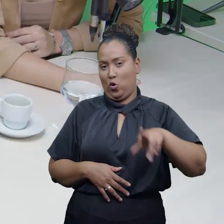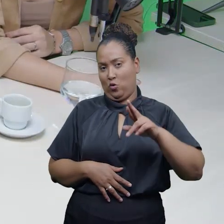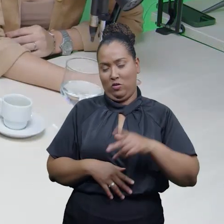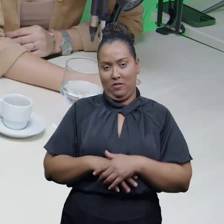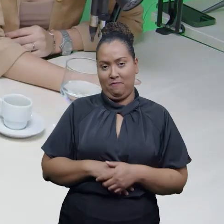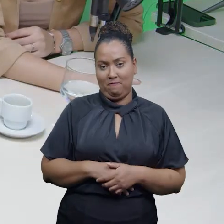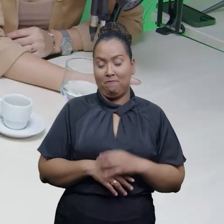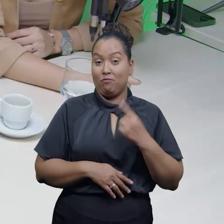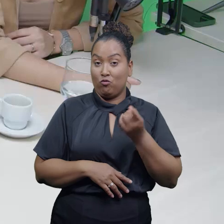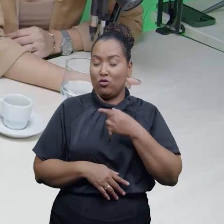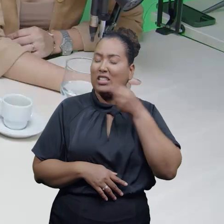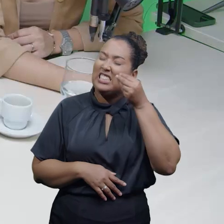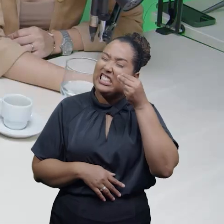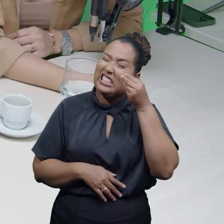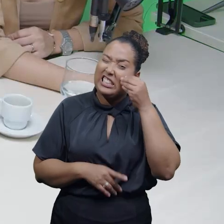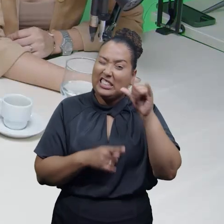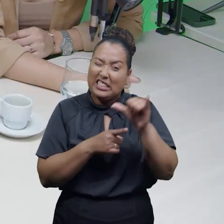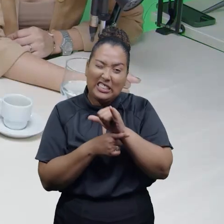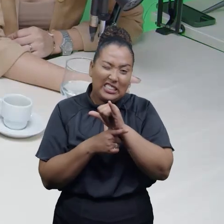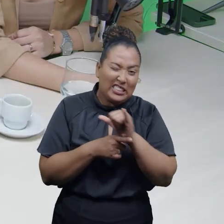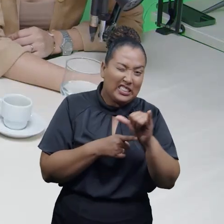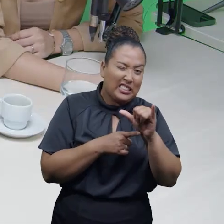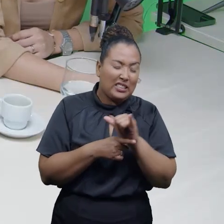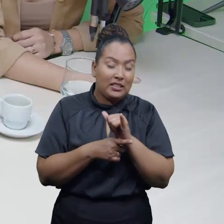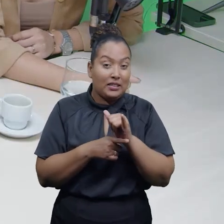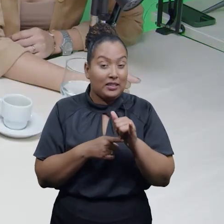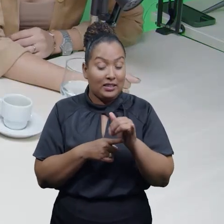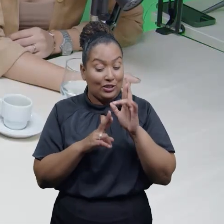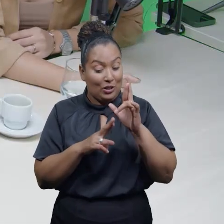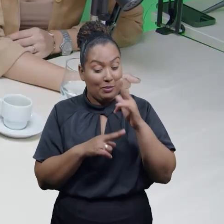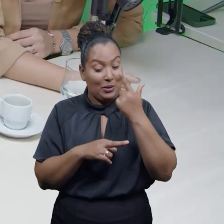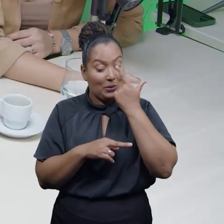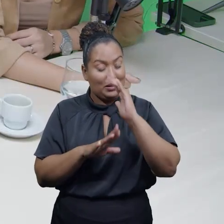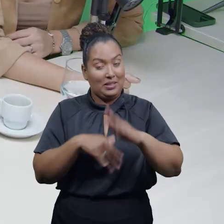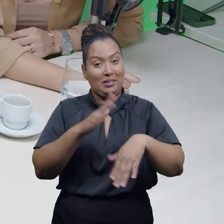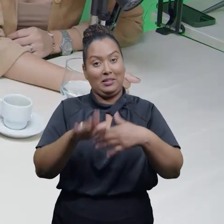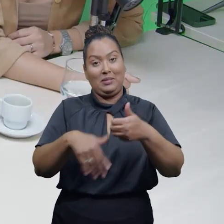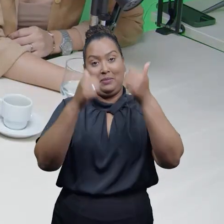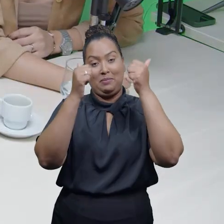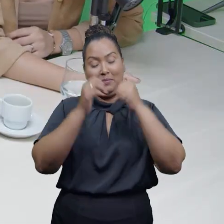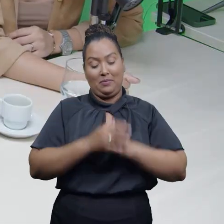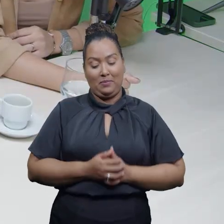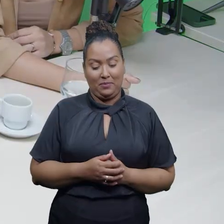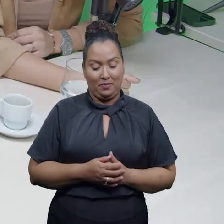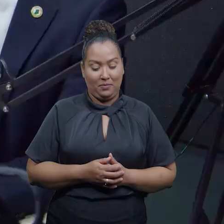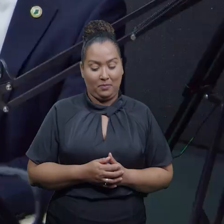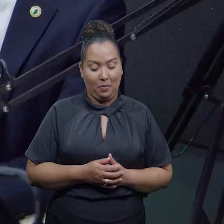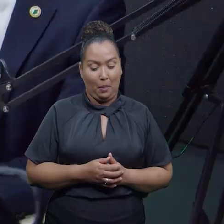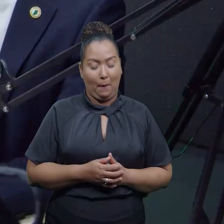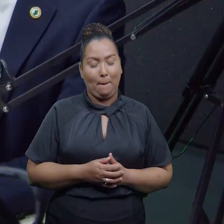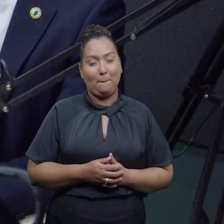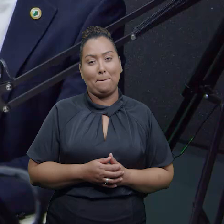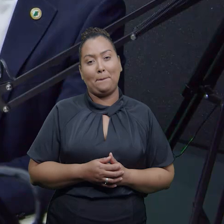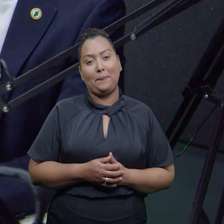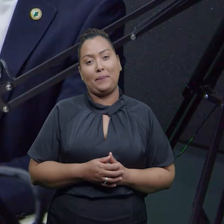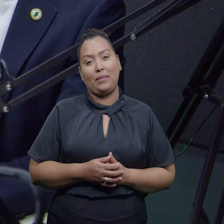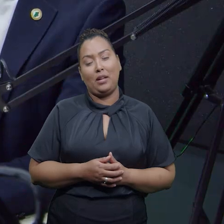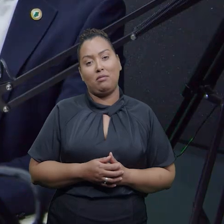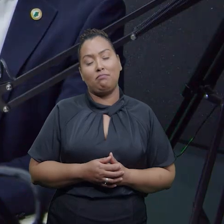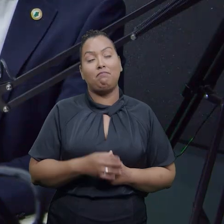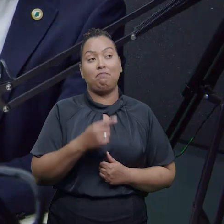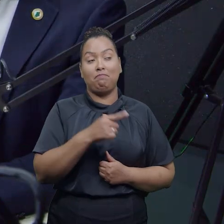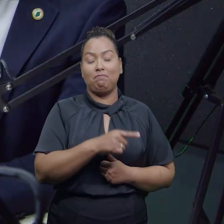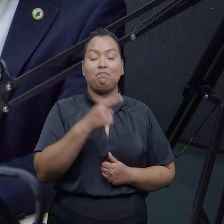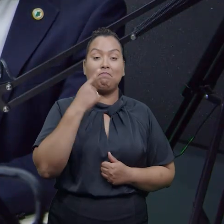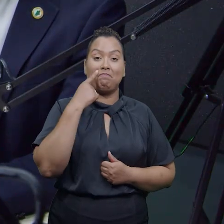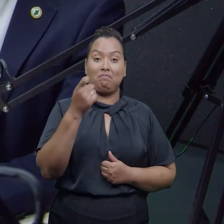a gente tem tentado esse tipo de aproximação, tomara que a gente venha a ter sucesso, né? E aí eu acho interessante o